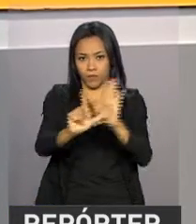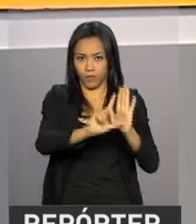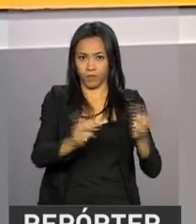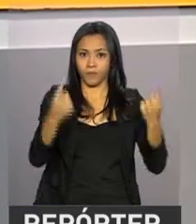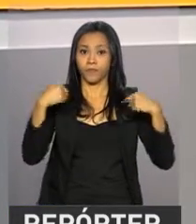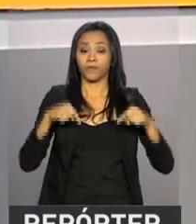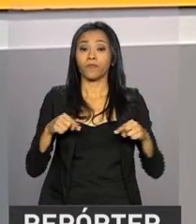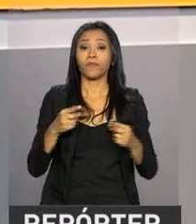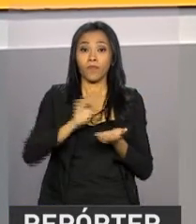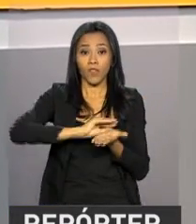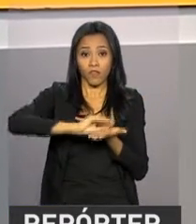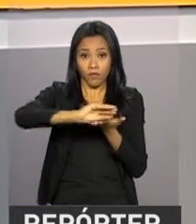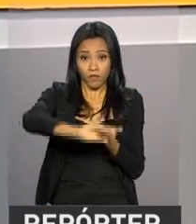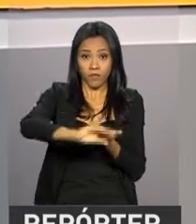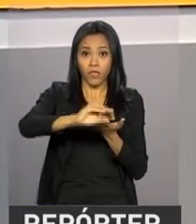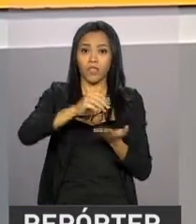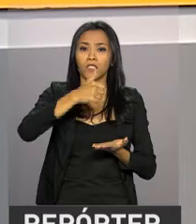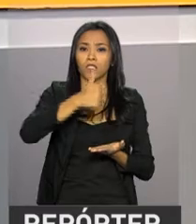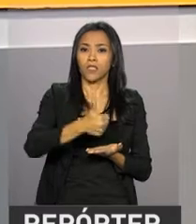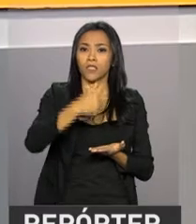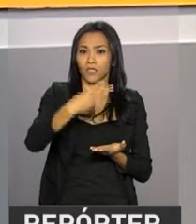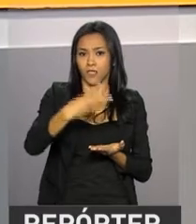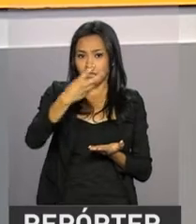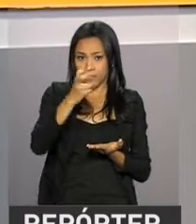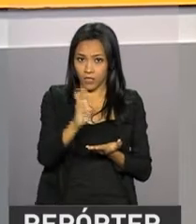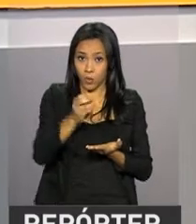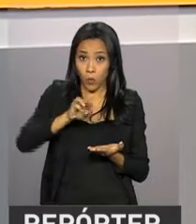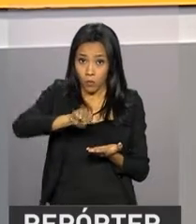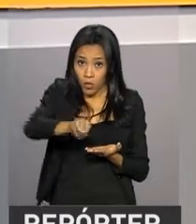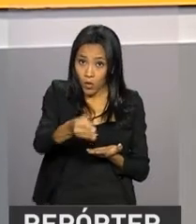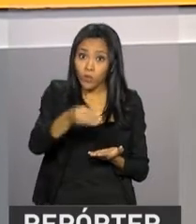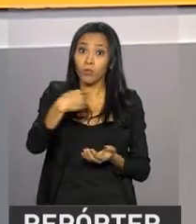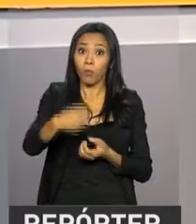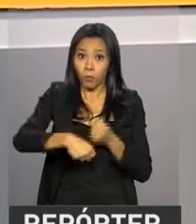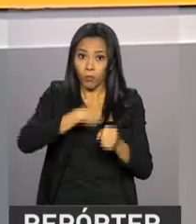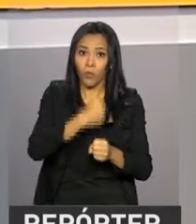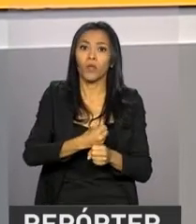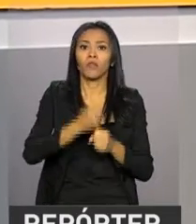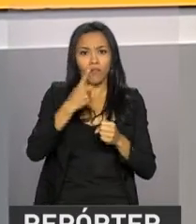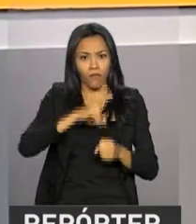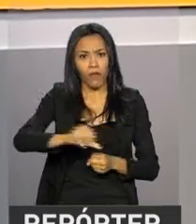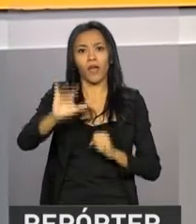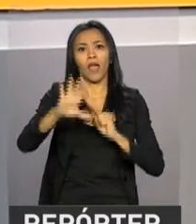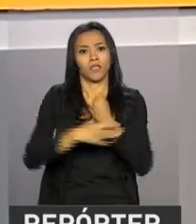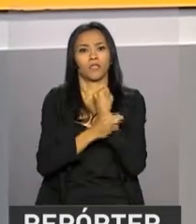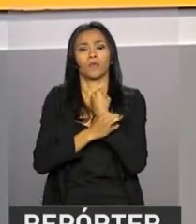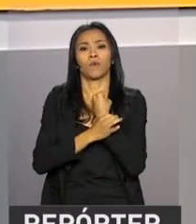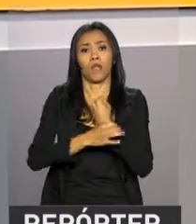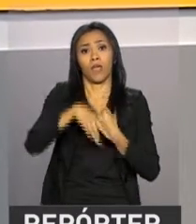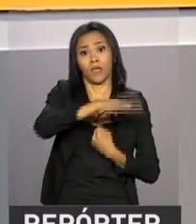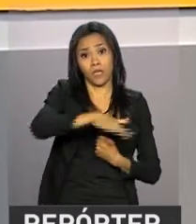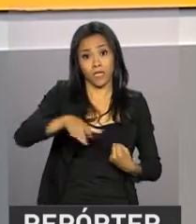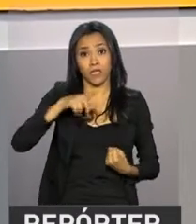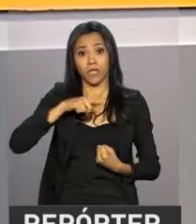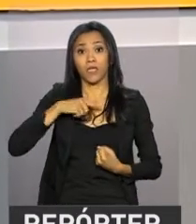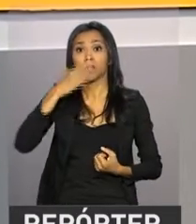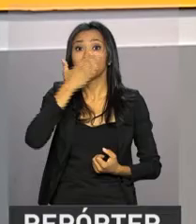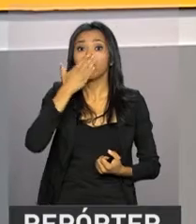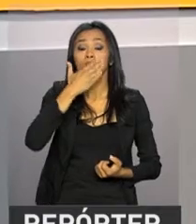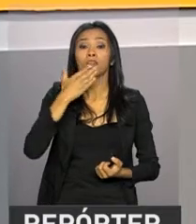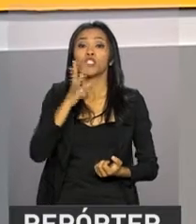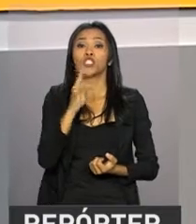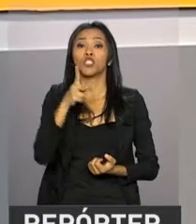investimento de 135 milhões por ano vai garantir o acesso de crianças com diabetes tipo 1 é um dos